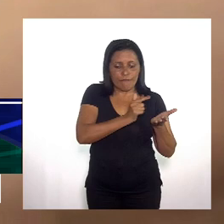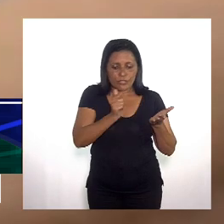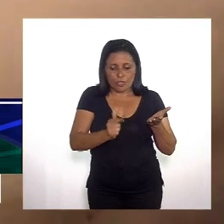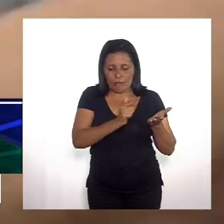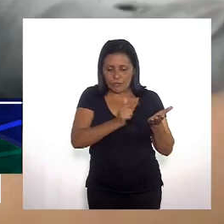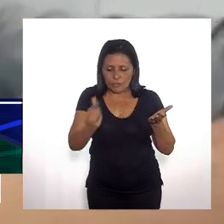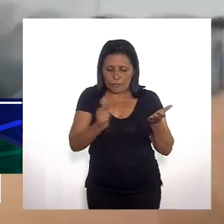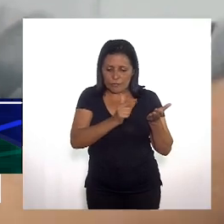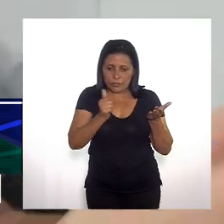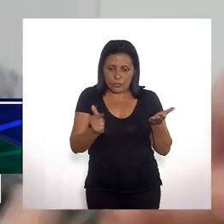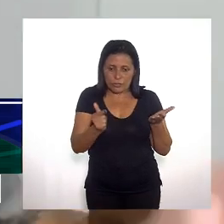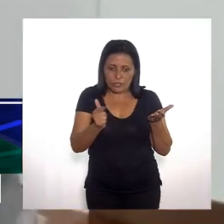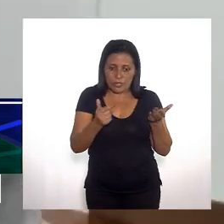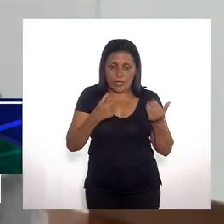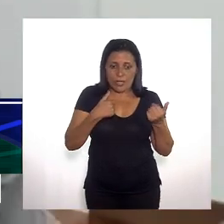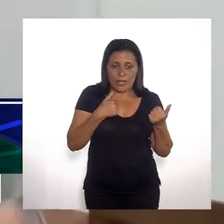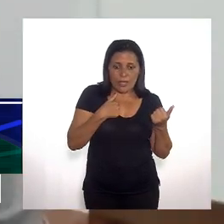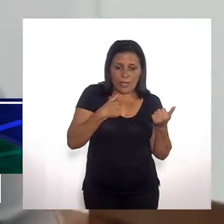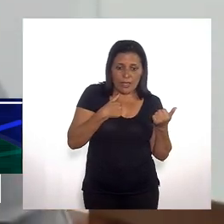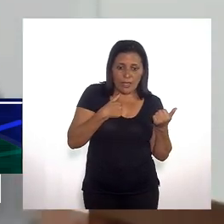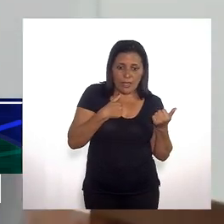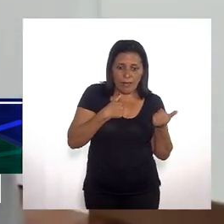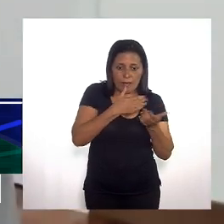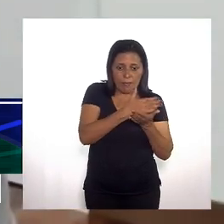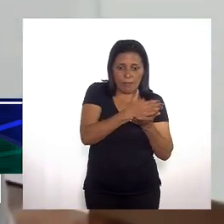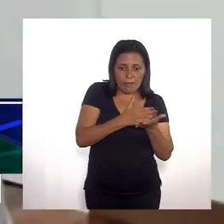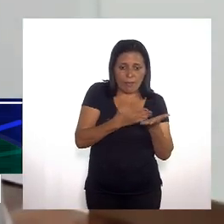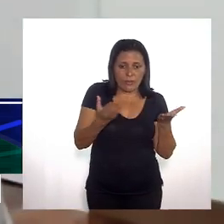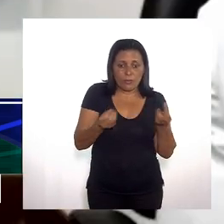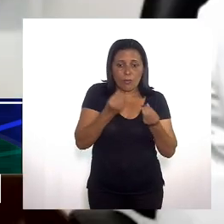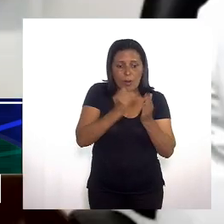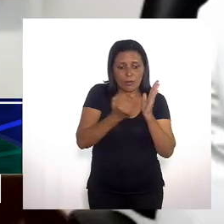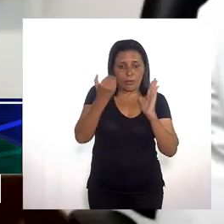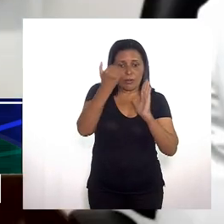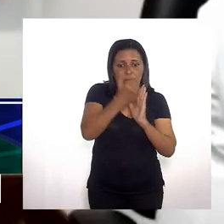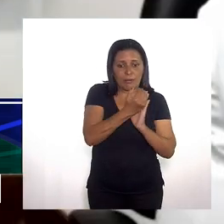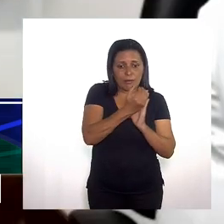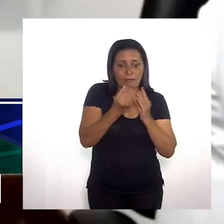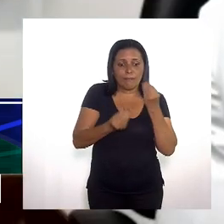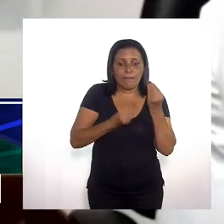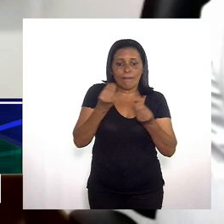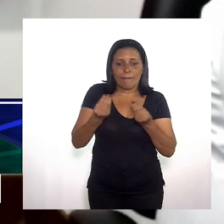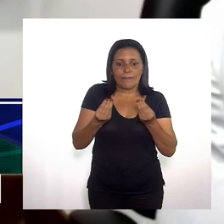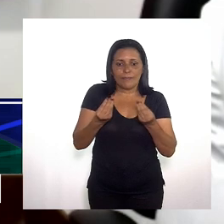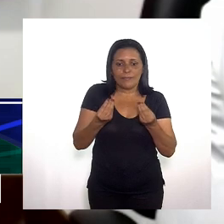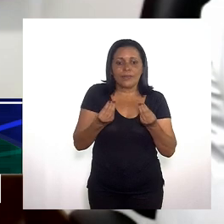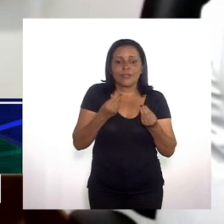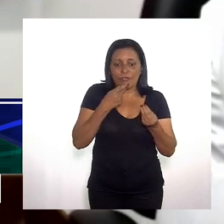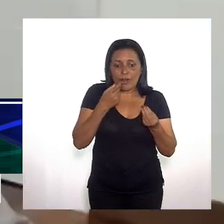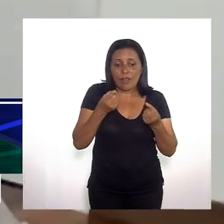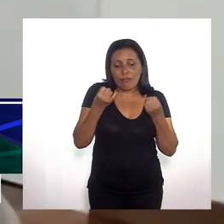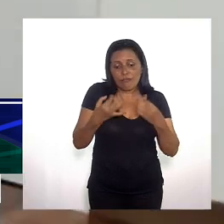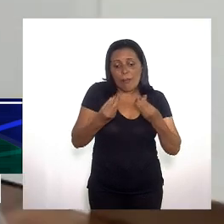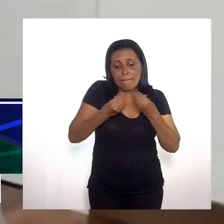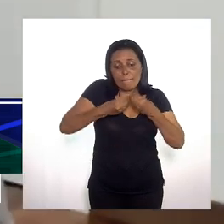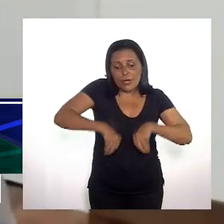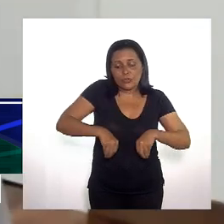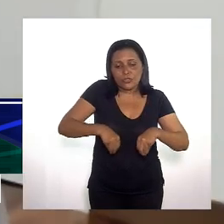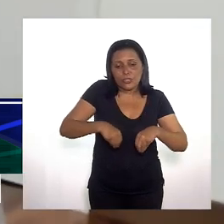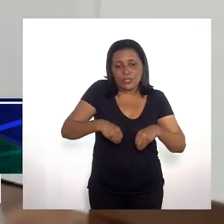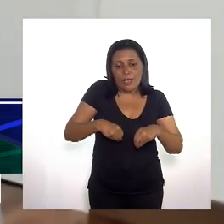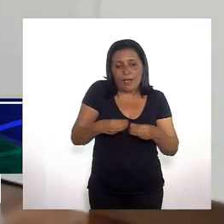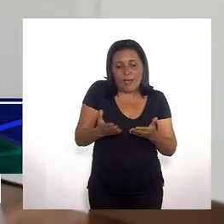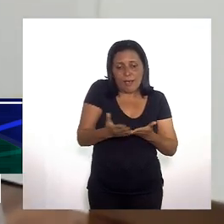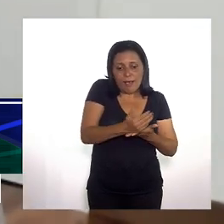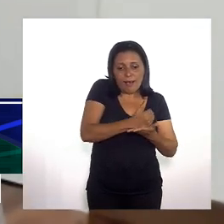22, 22, 22, eu parto de excedente. Aí não tem excedente. Pois é, isso que eu estou falando, vai prejudicar a arrecadação do fundo.